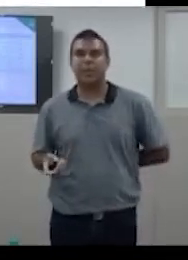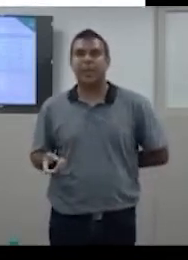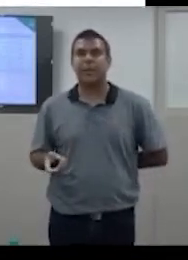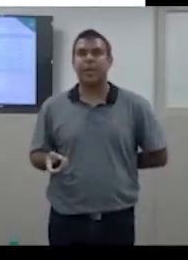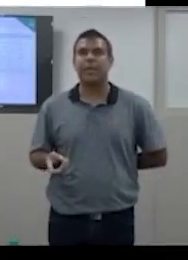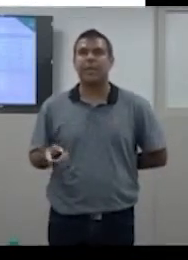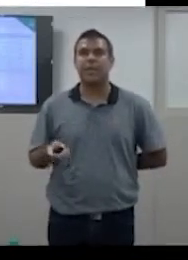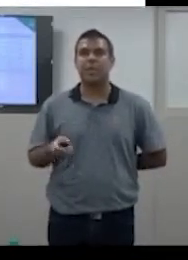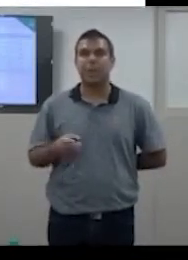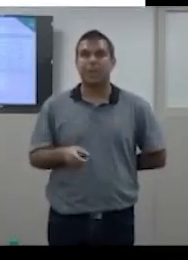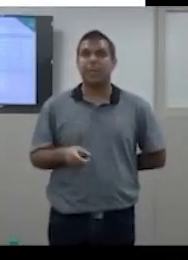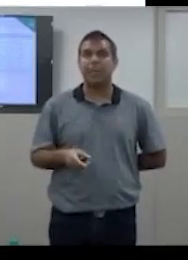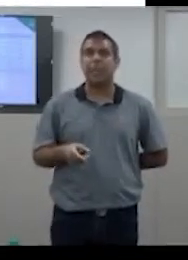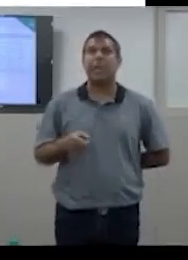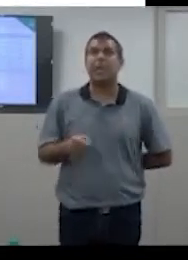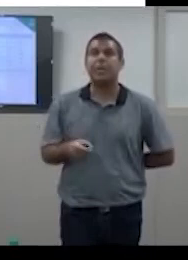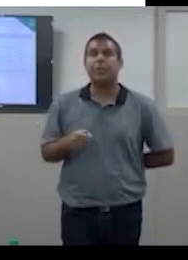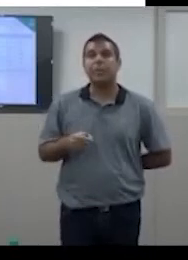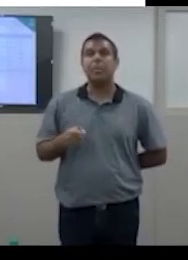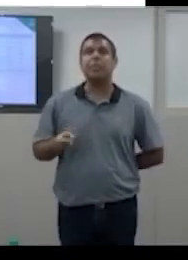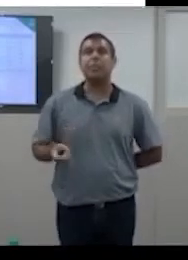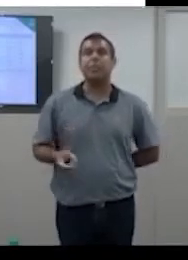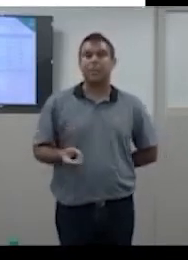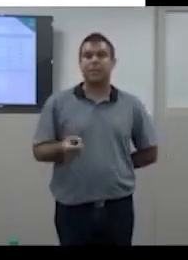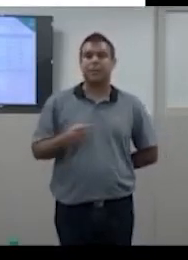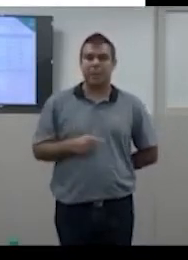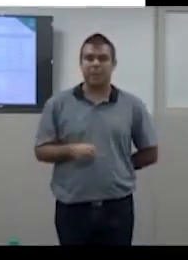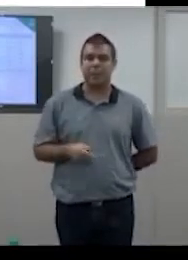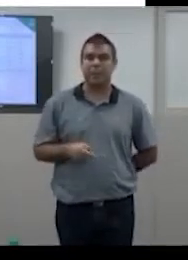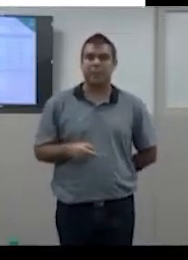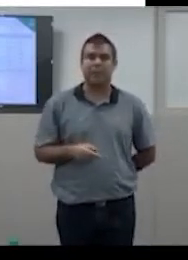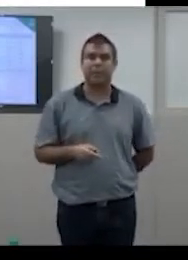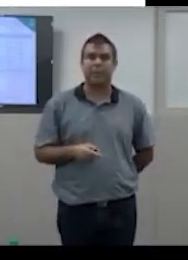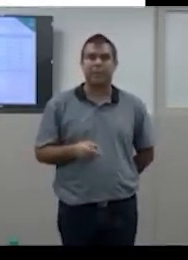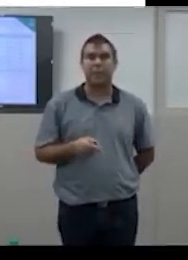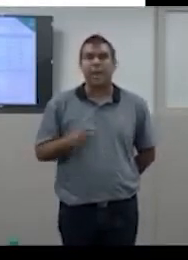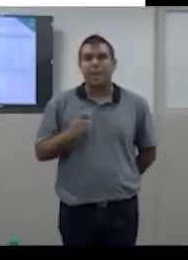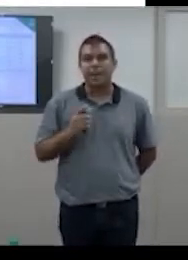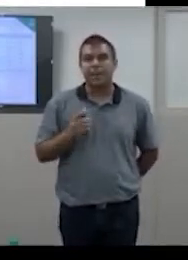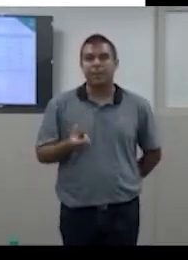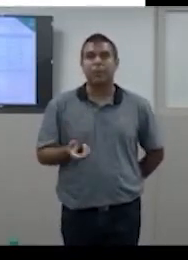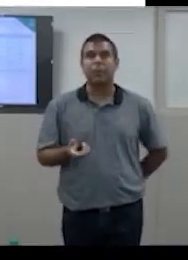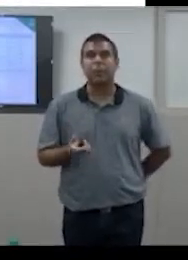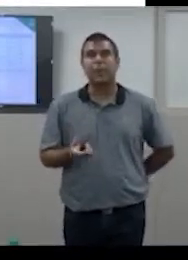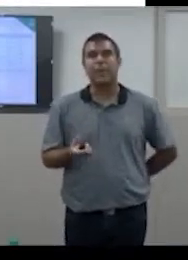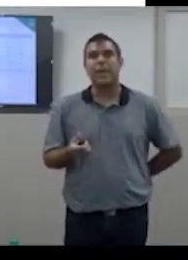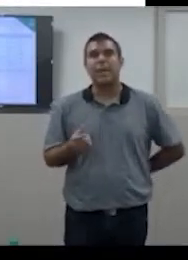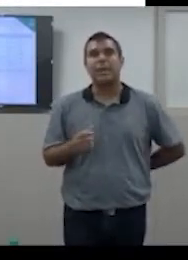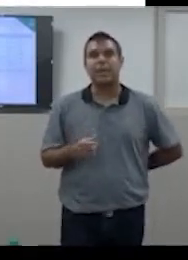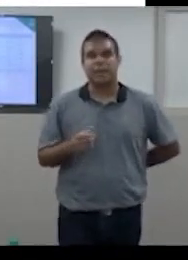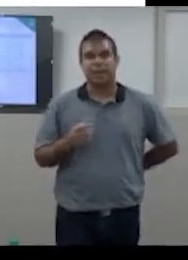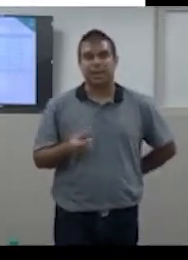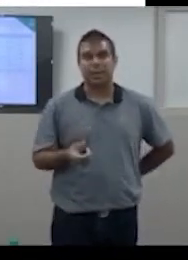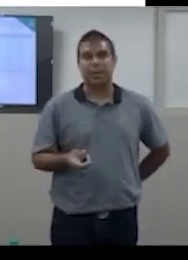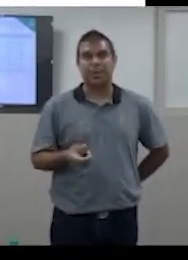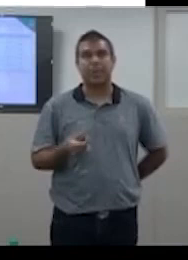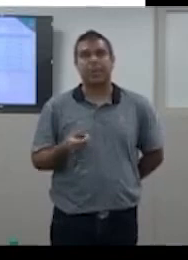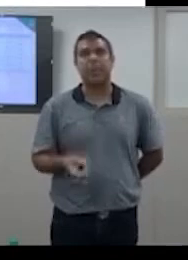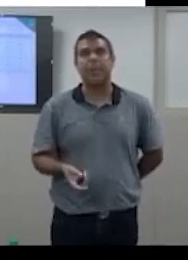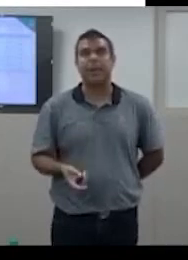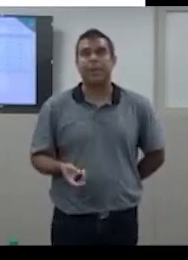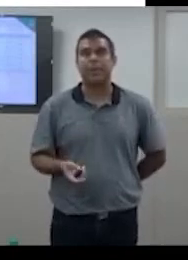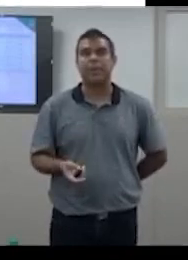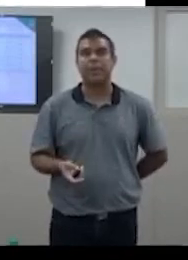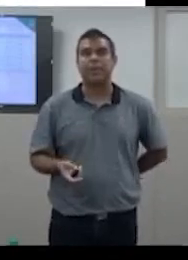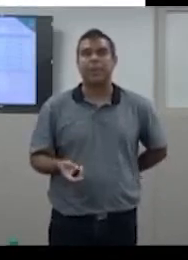Então isso vai dar referência que a gente acaba tendo ali. Então são alguns componentes que eu venho estar trazendo para vocês ali, para que vocês consigam entender que assim, esses